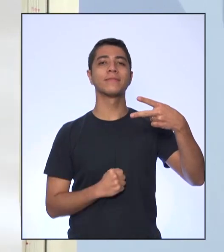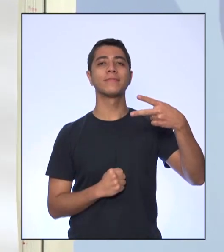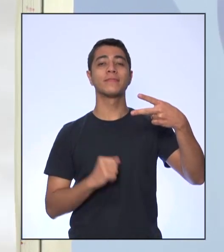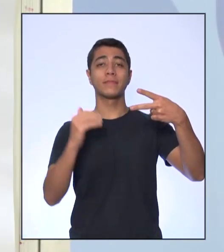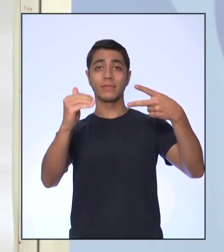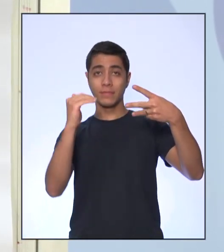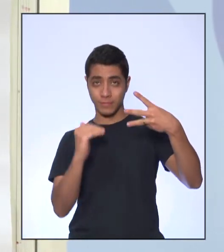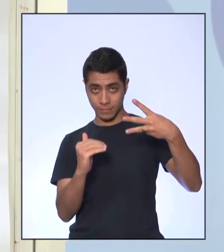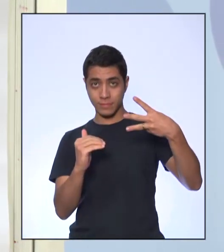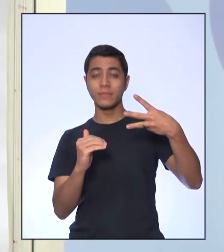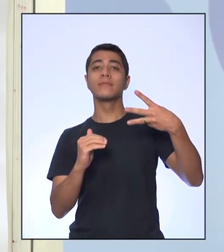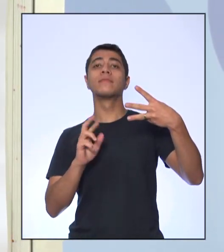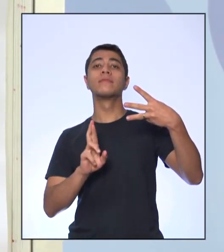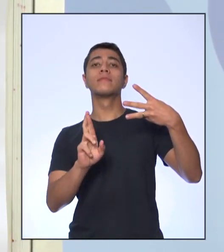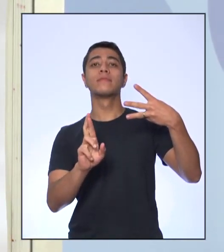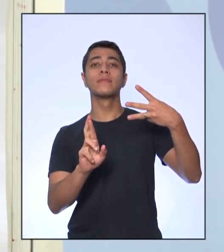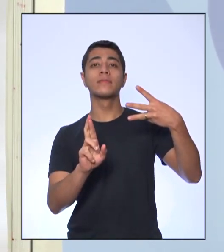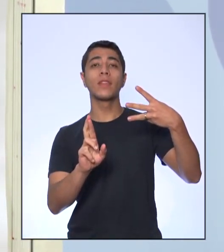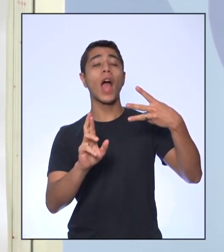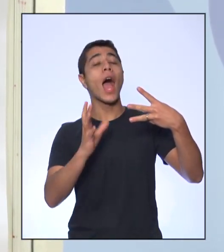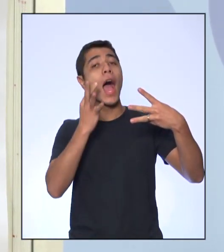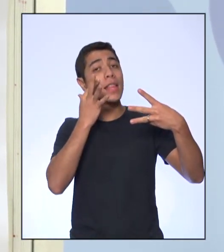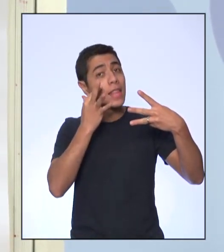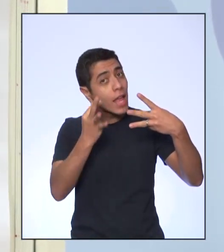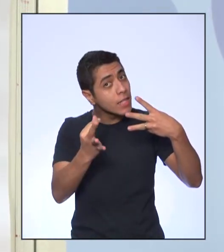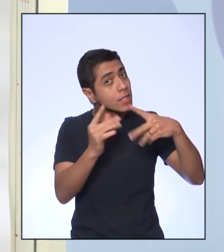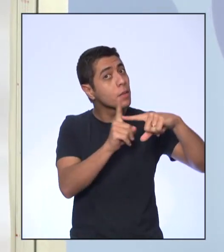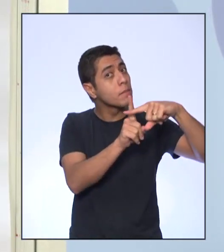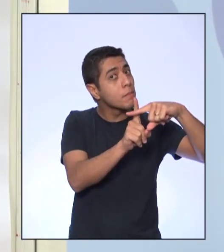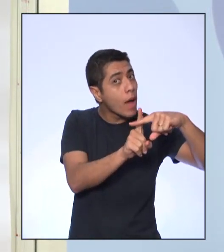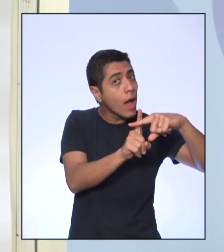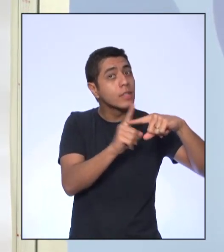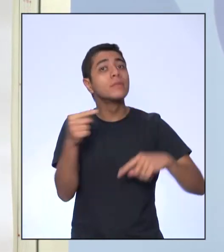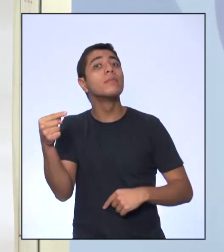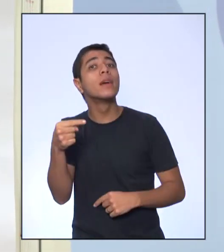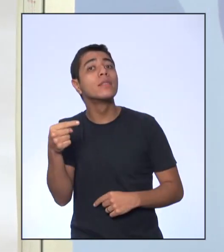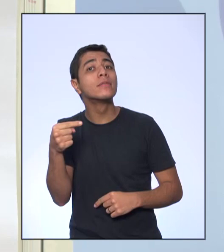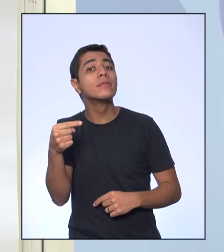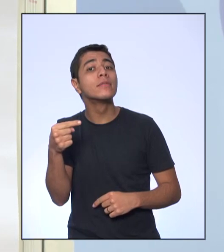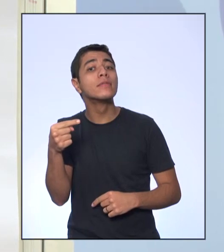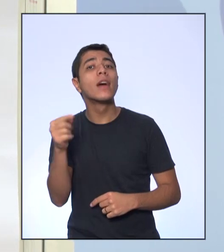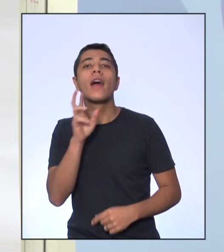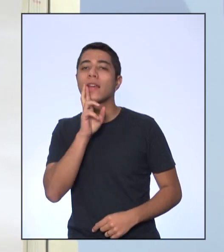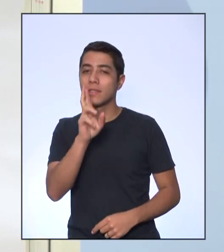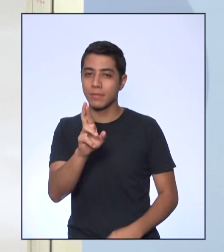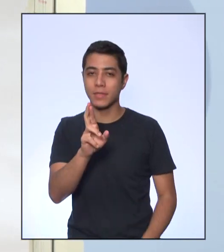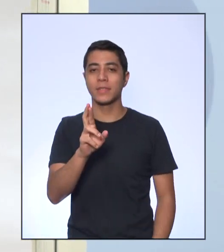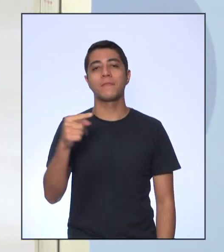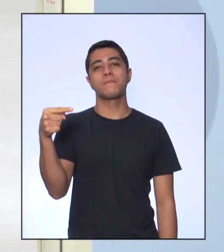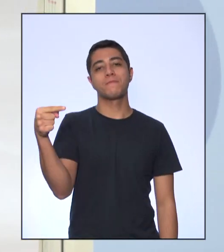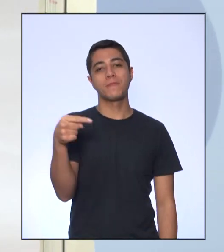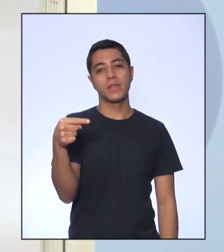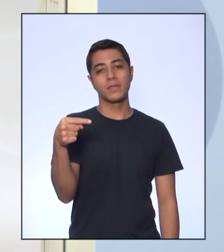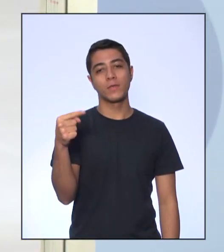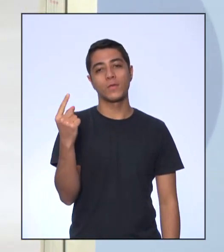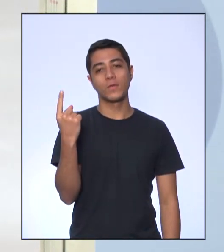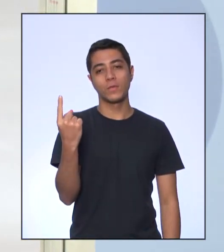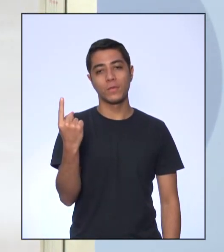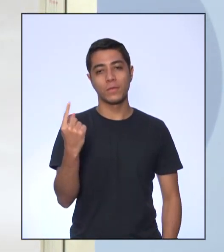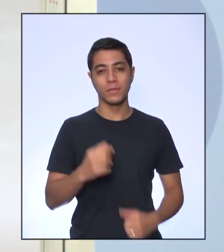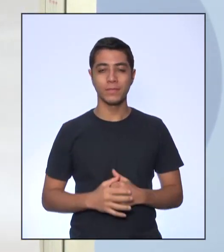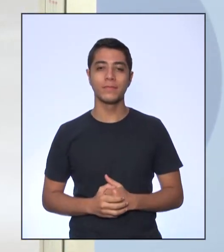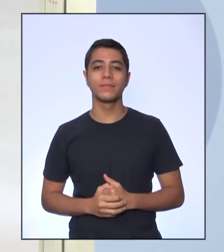cuidado. Menos aqui. 1 vezes 1 vezes 1 dá 1. Beleza. Reparem no seguinte, eu